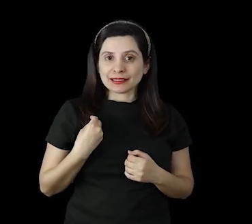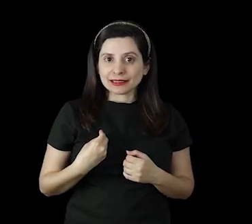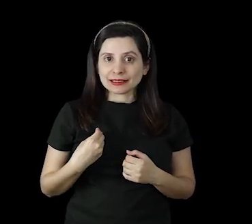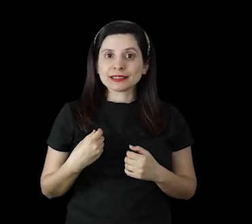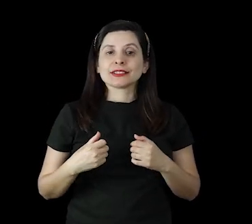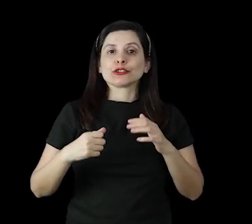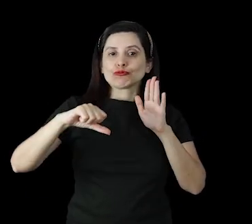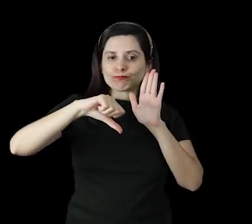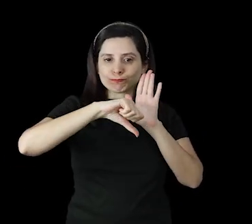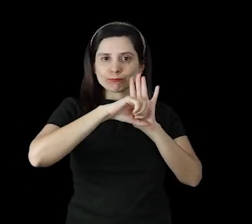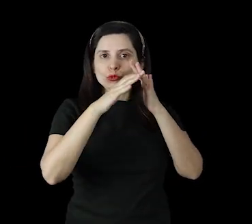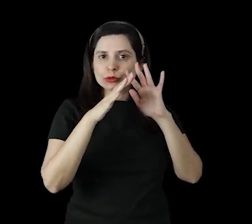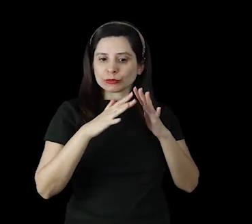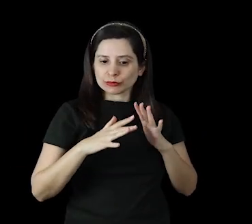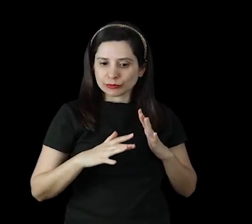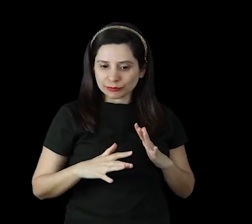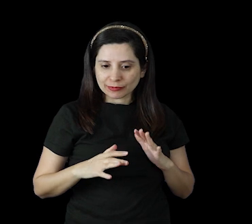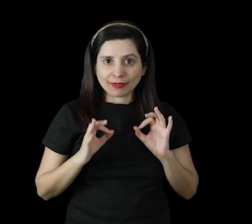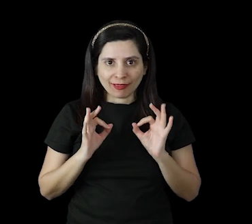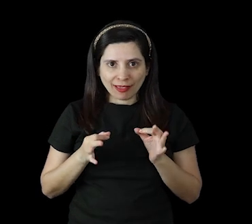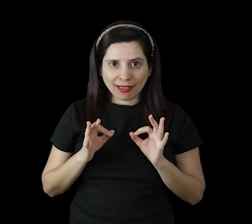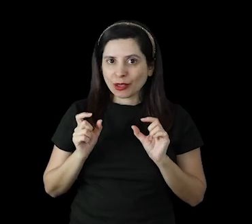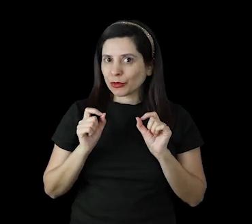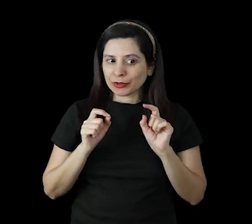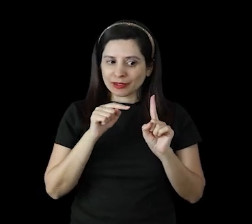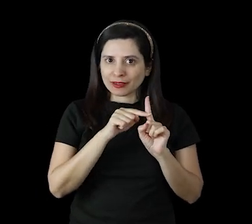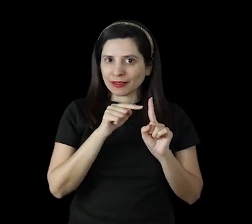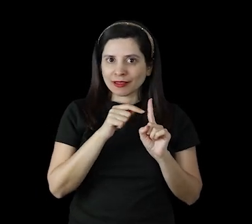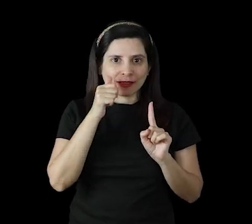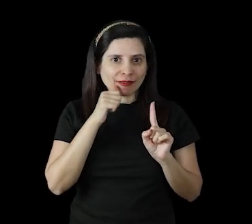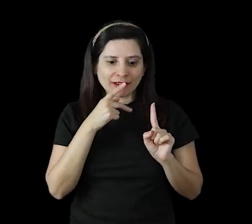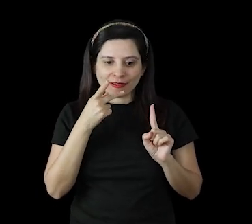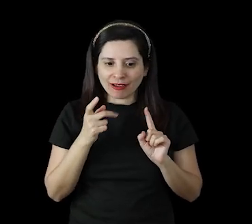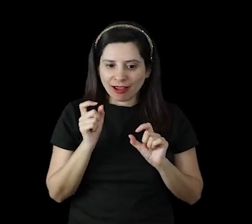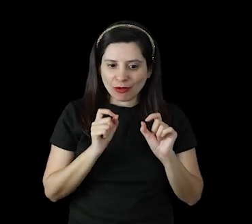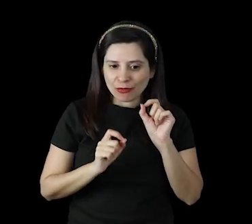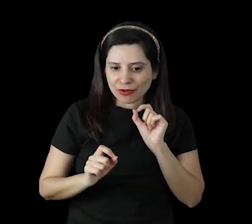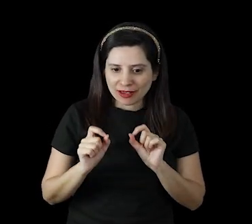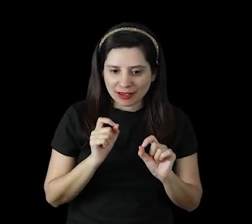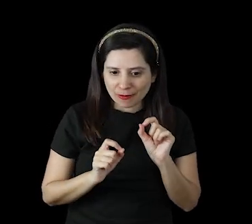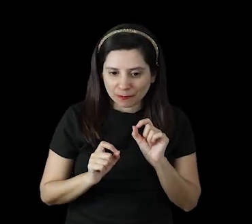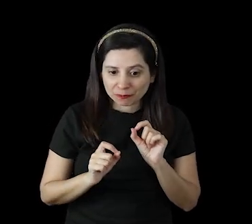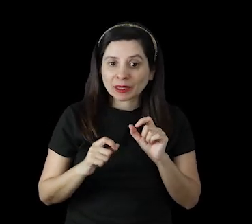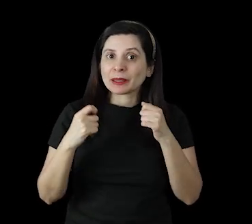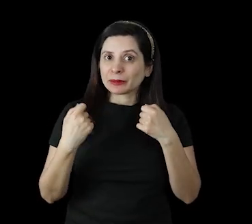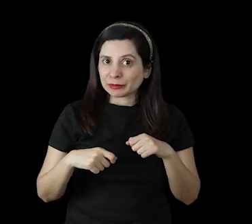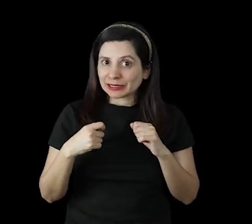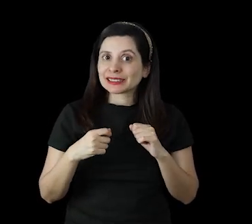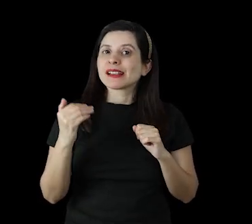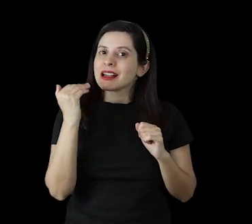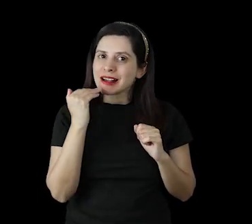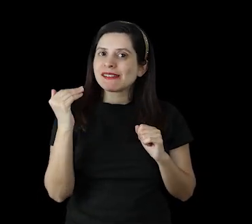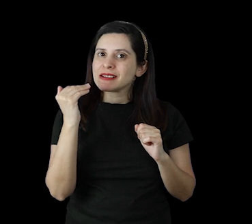crise principal e o clímax, né, e aí o que que ela vai dizer? O clímax tem que ser sobre a